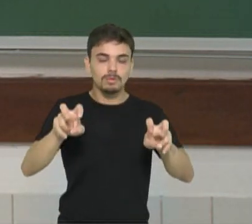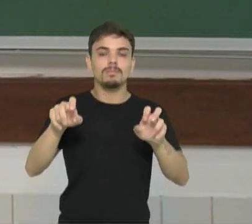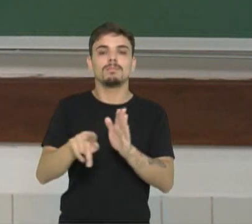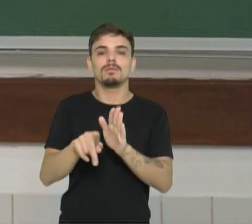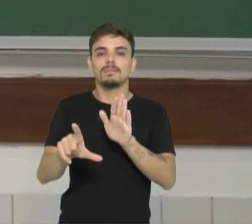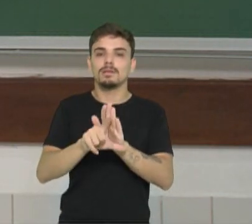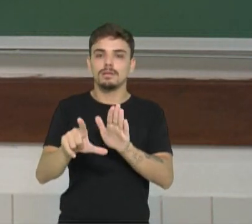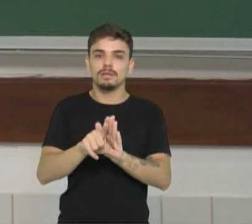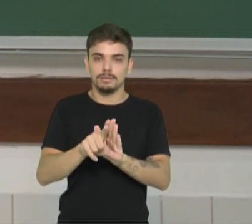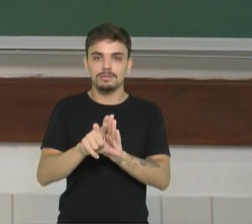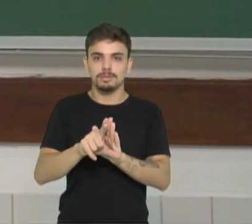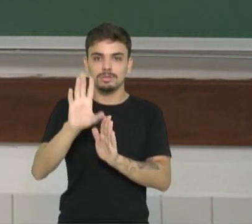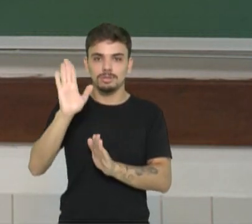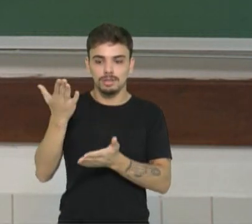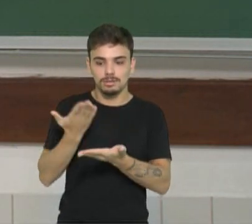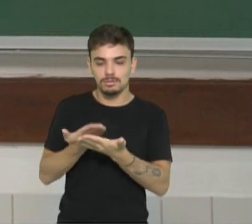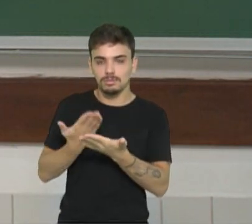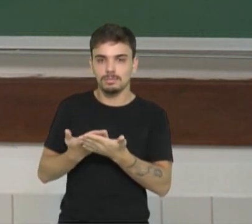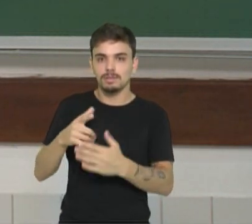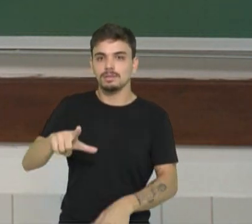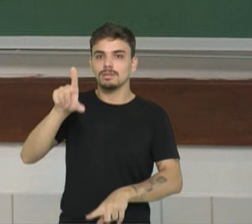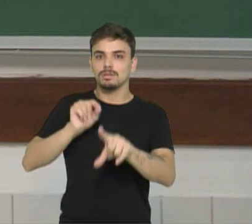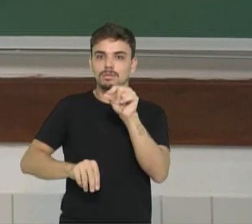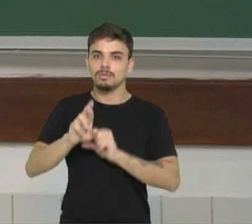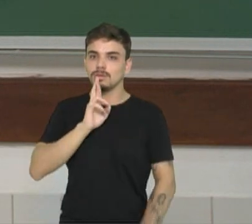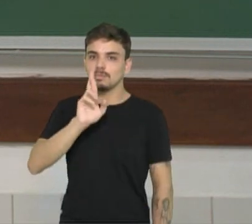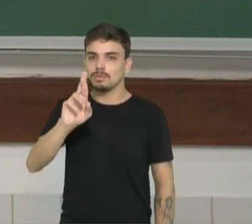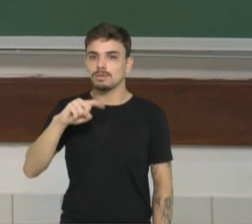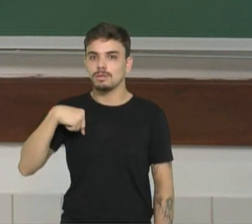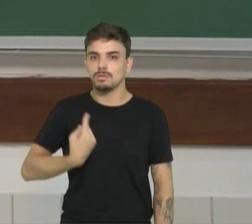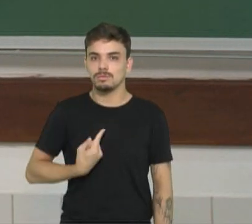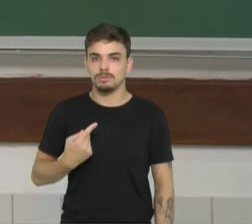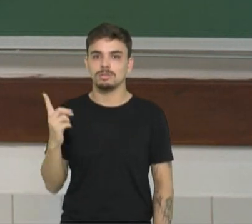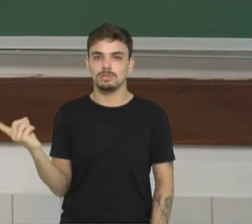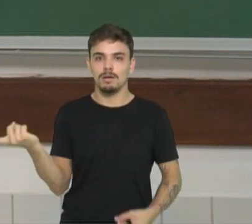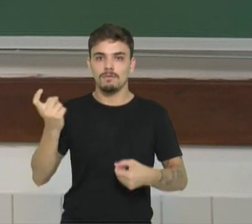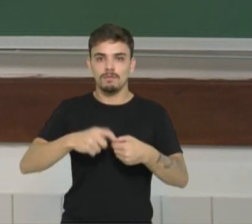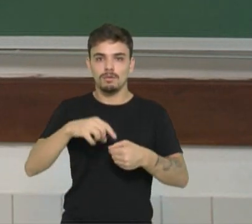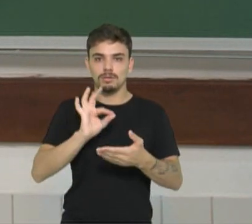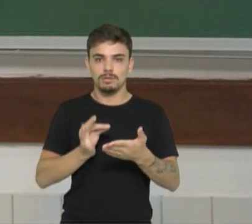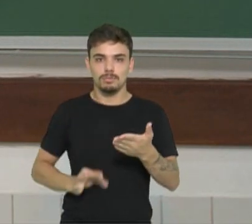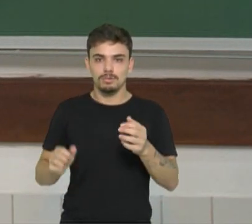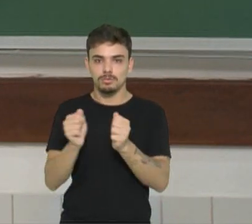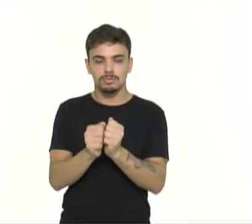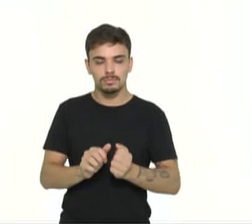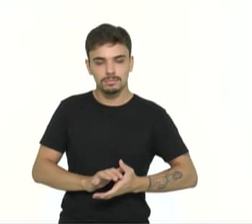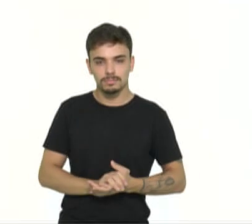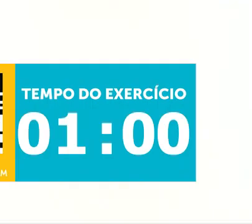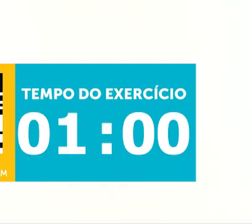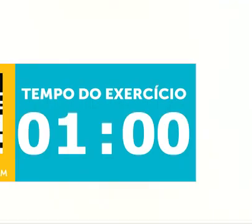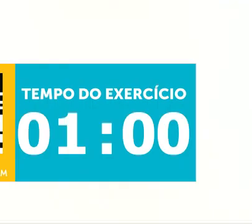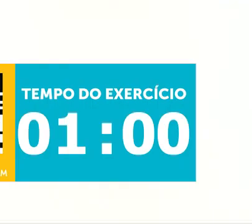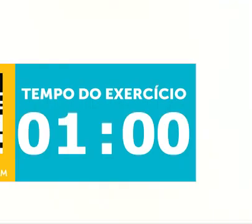gente estudou, né? E escolhe a resposta, que eu já volto para contar aqui se você acertou ou não.